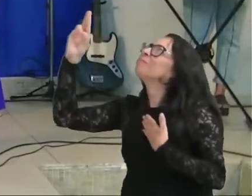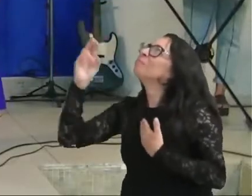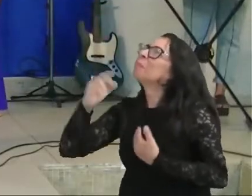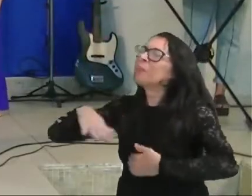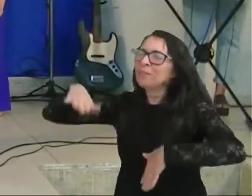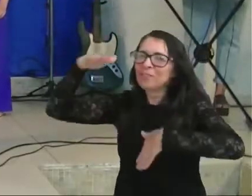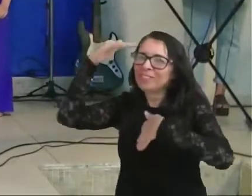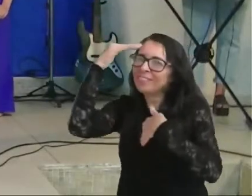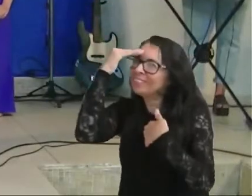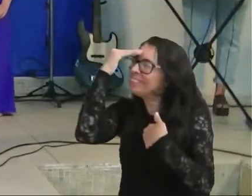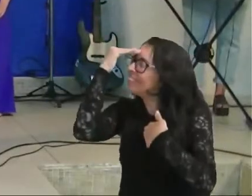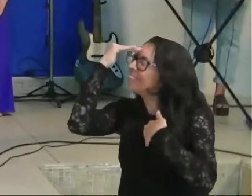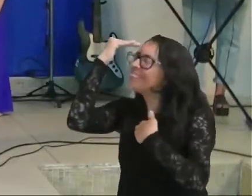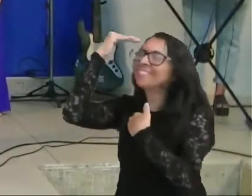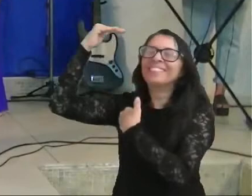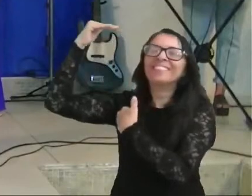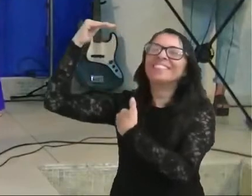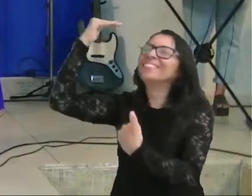meu Senhor. Te